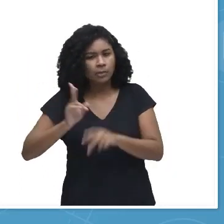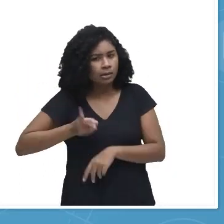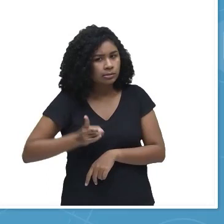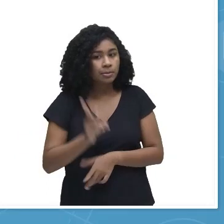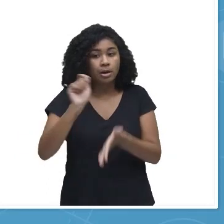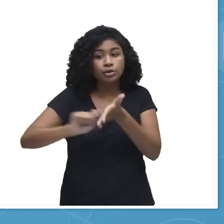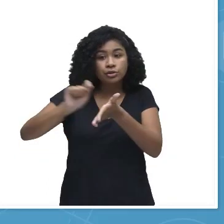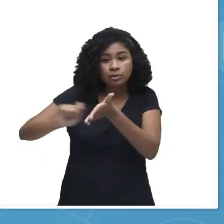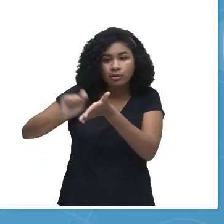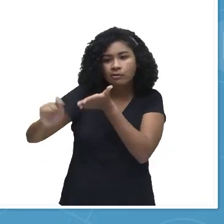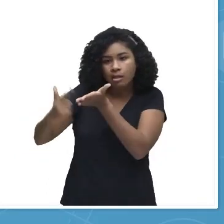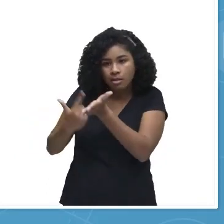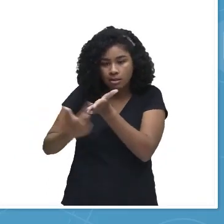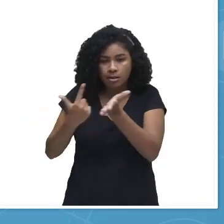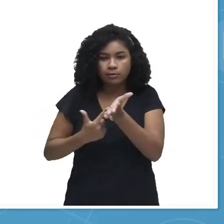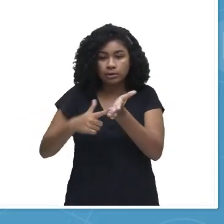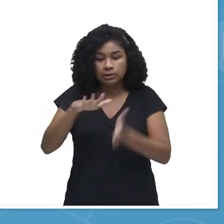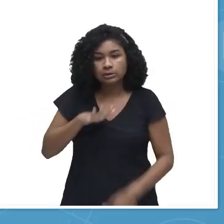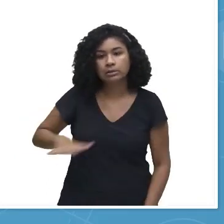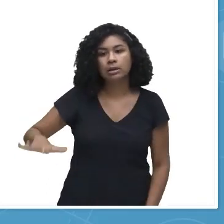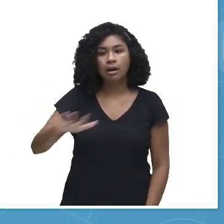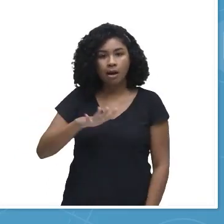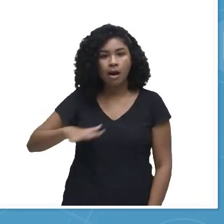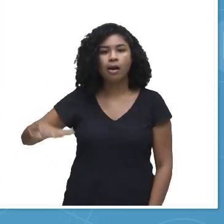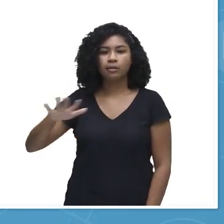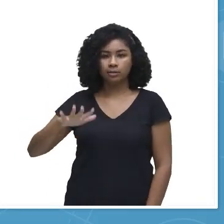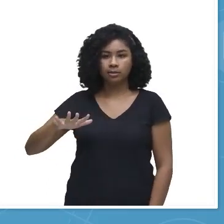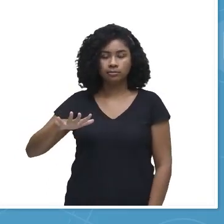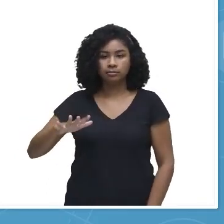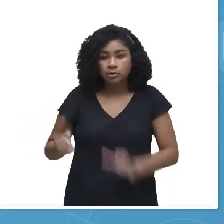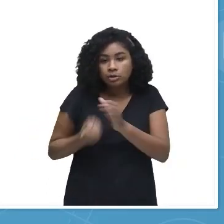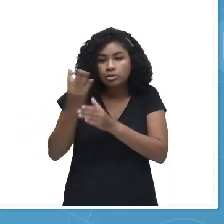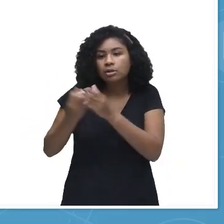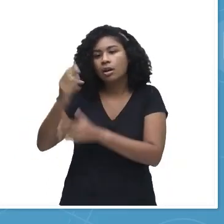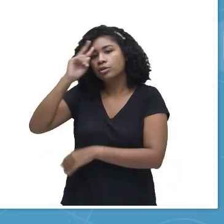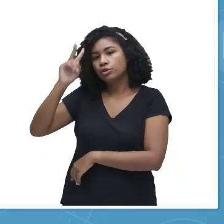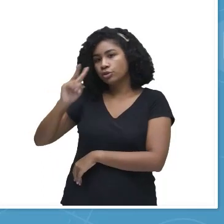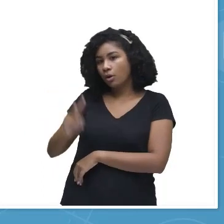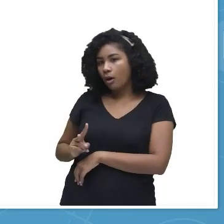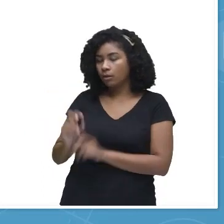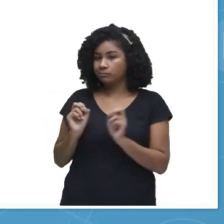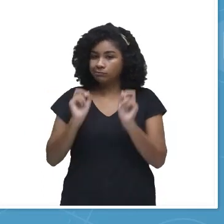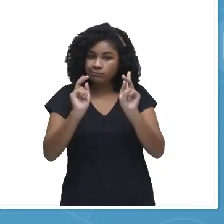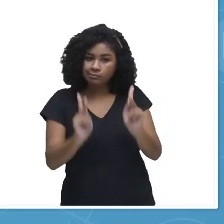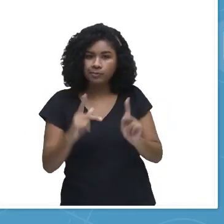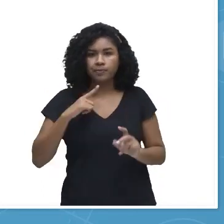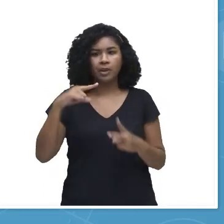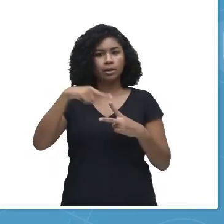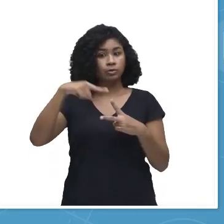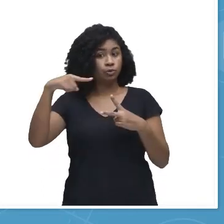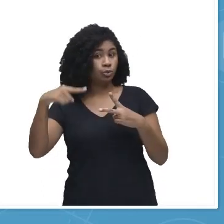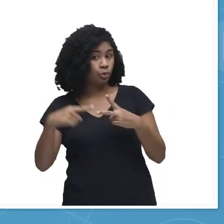referência na área de você escrever livros e criar histórias. Aqui a gente tem dois representantes entre